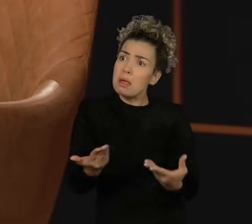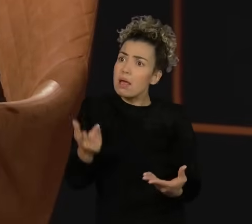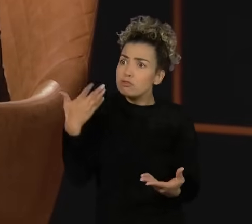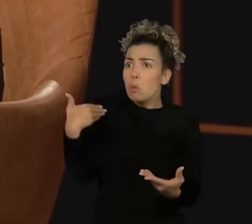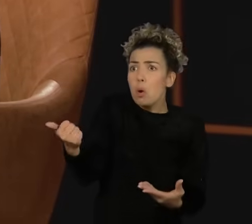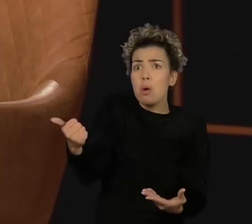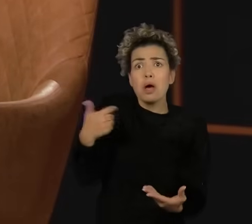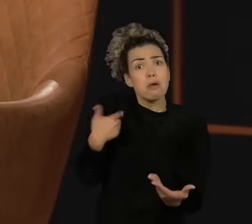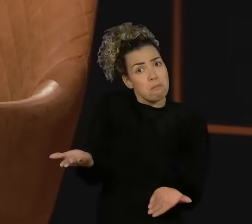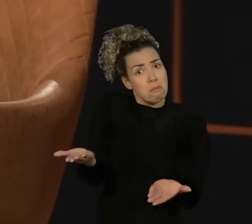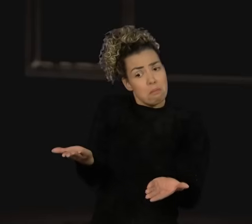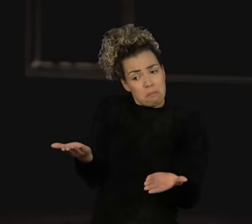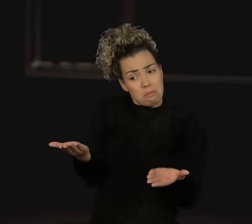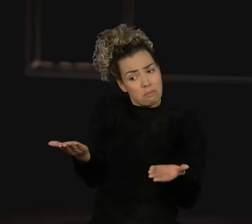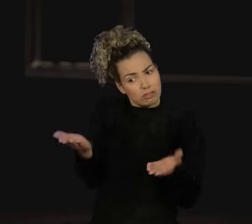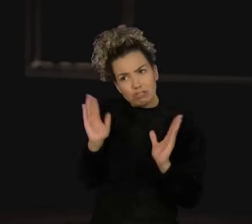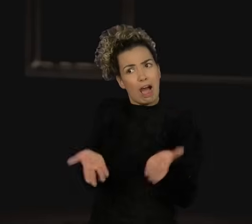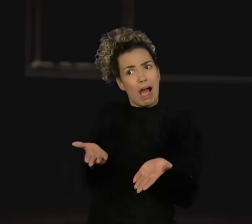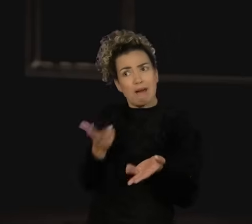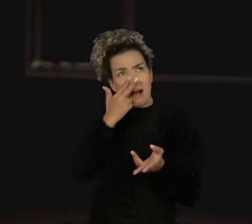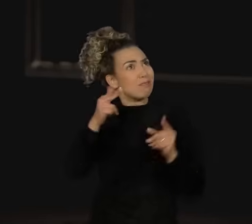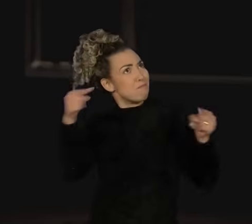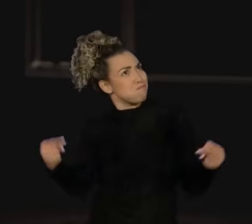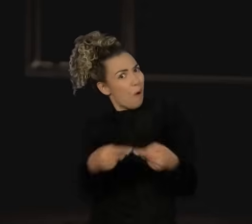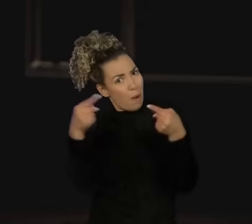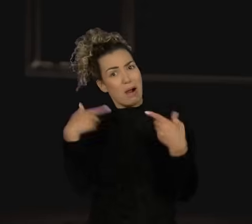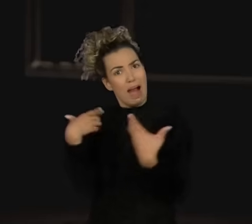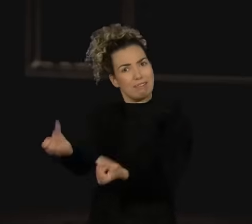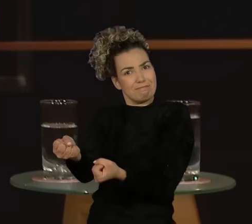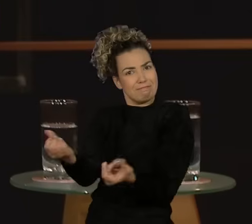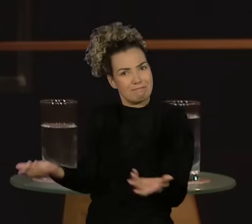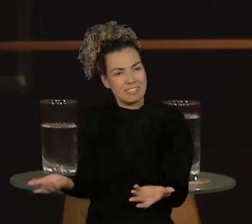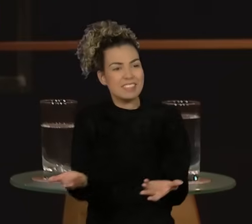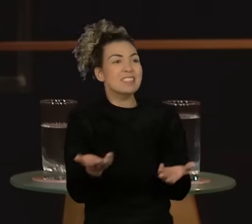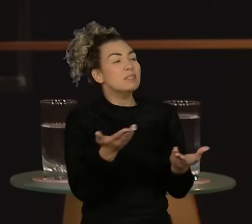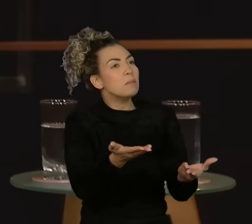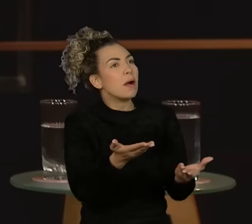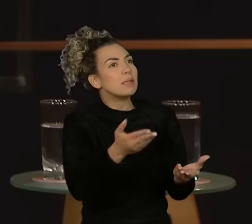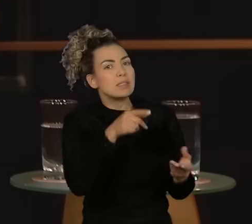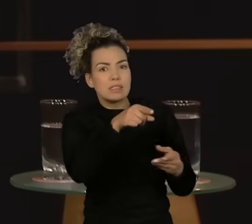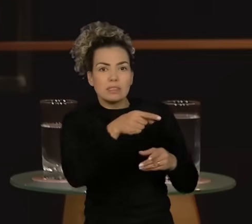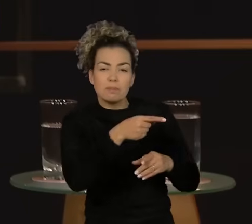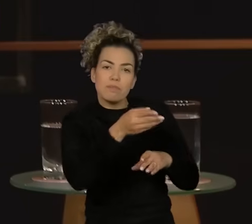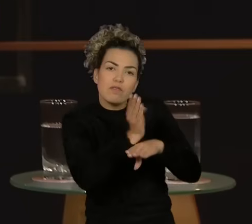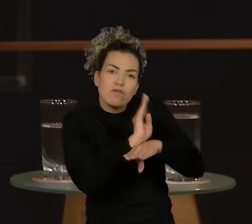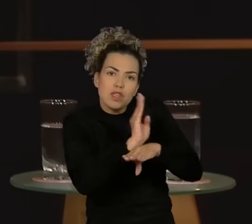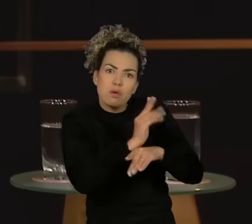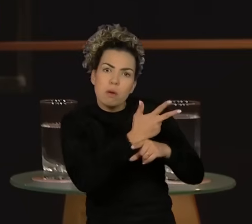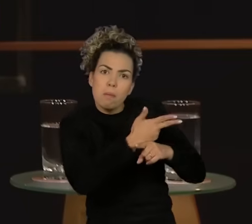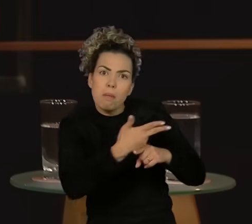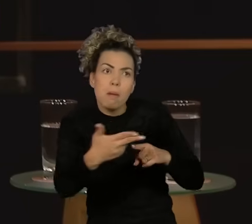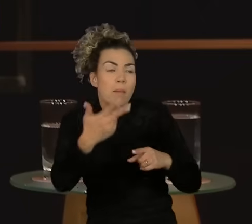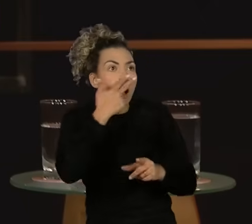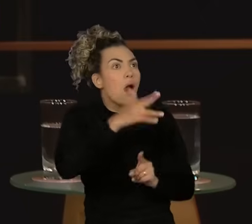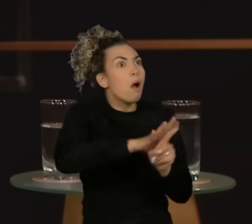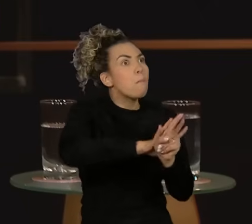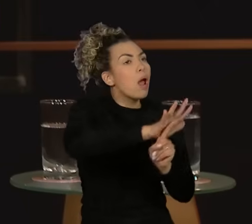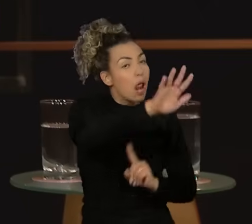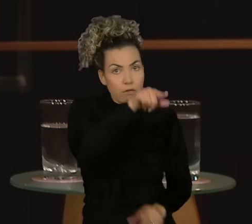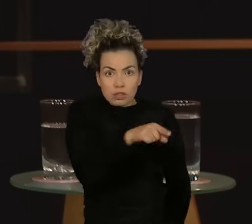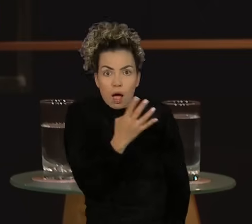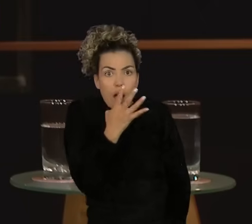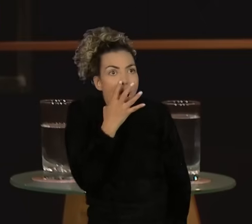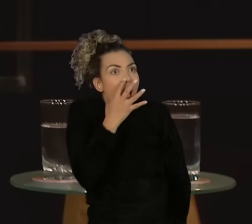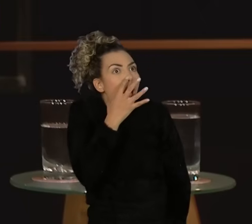aí a oportunidade, chegou. Agora, o sucesso da série Presença de Anitta chegou a te assustar, né? Foi um